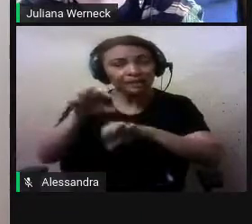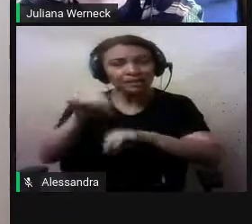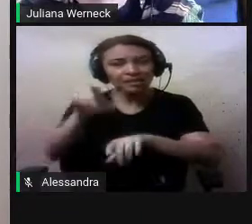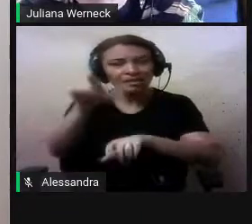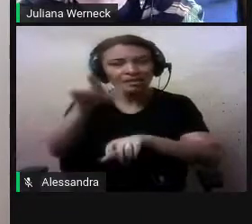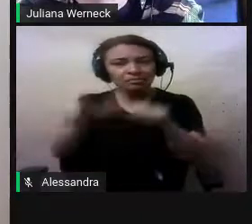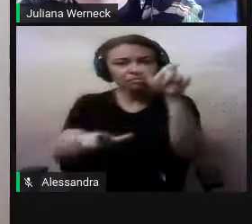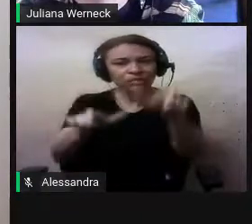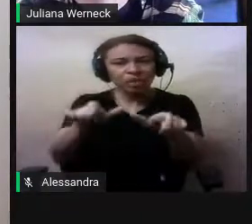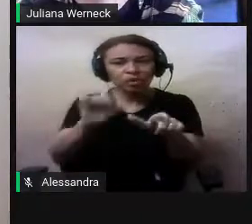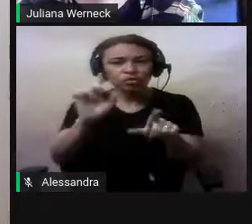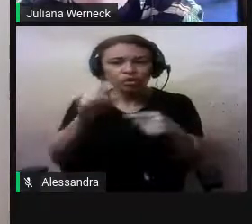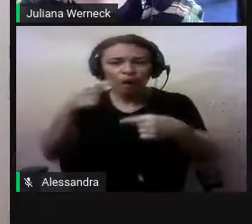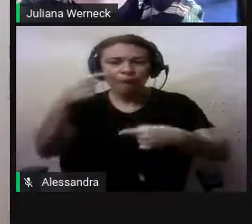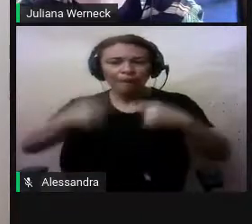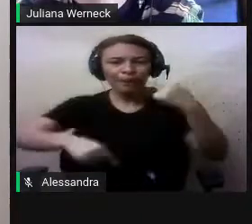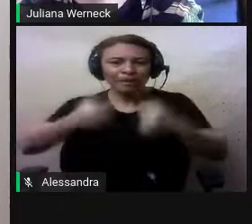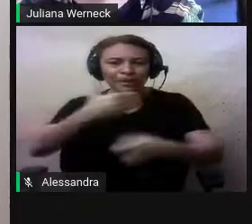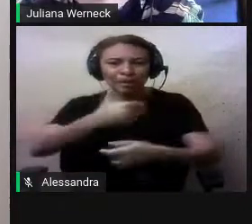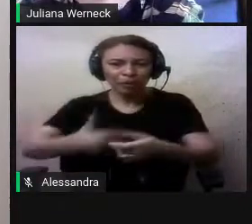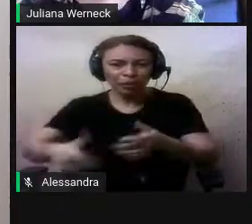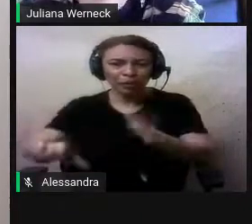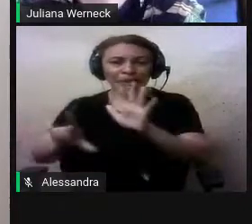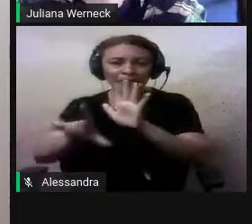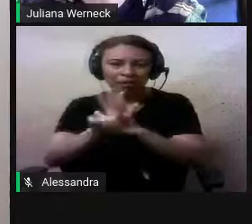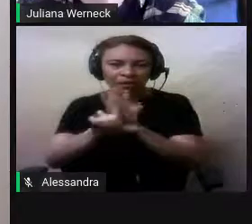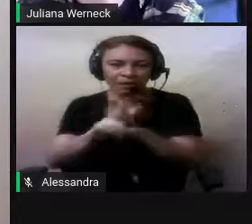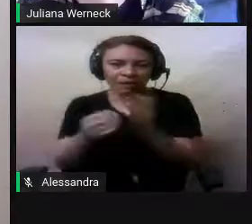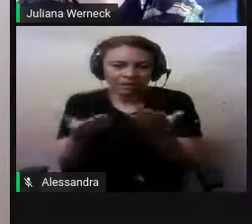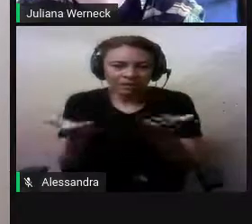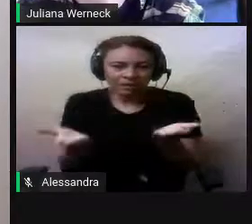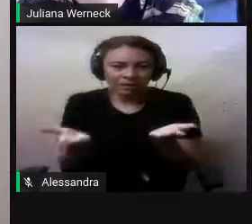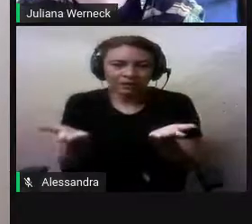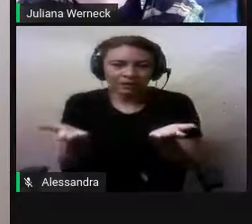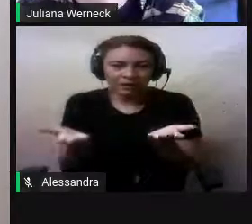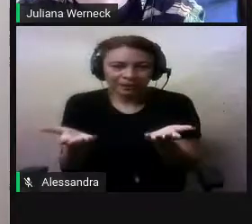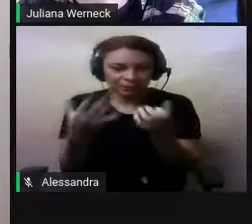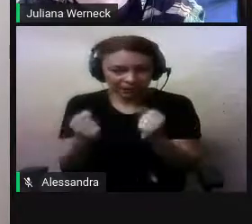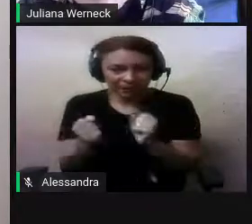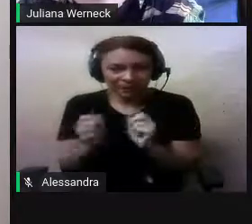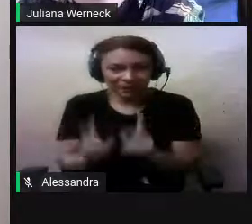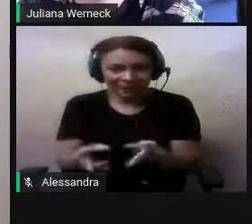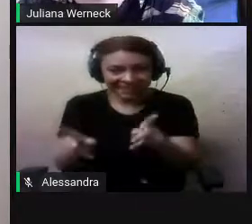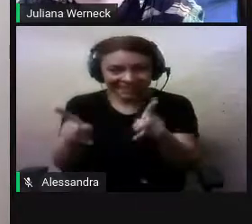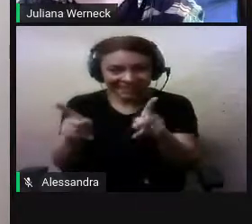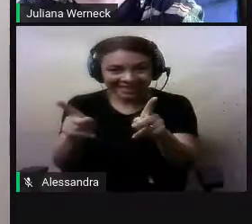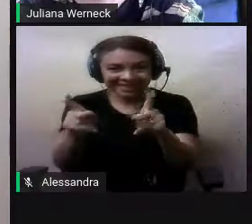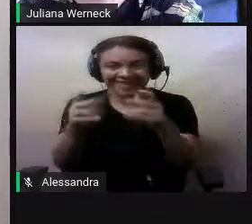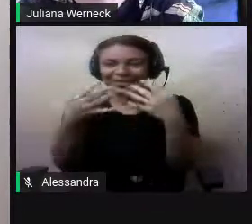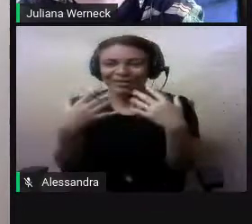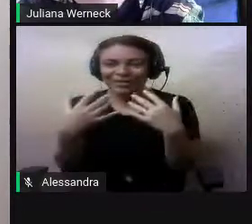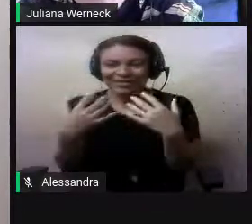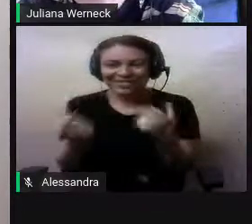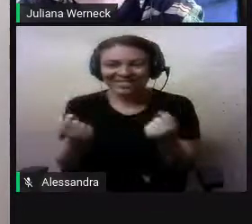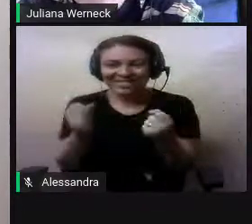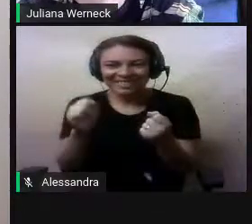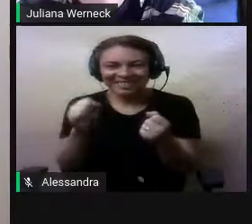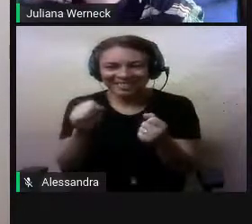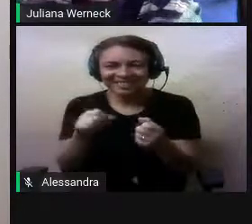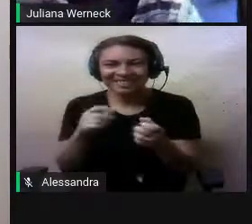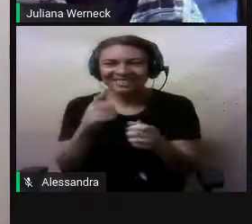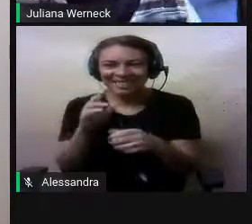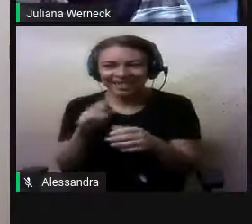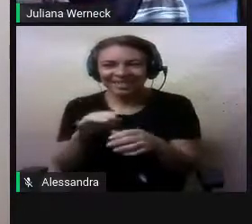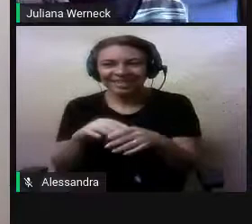basta a política pública e a lei está aí, né? Vamos seguir, Dani? Vamos seguir. Eu acho que já é um gancho assim